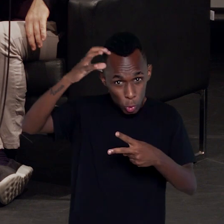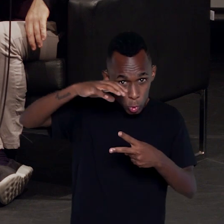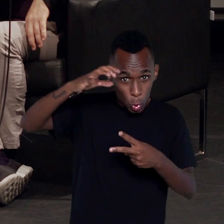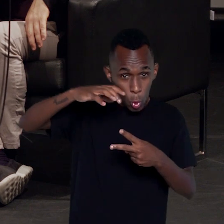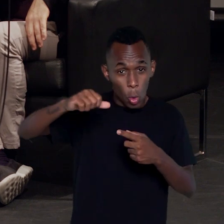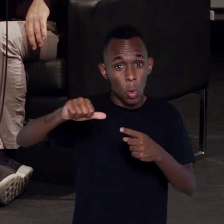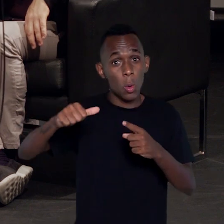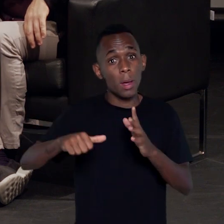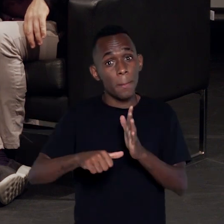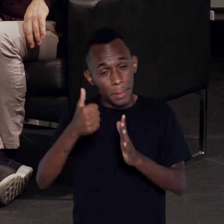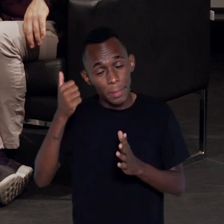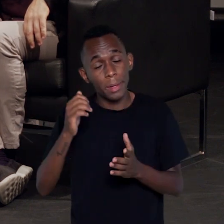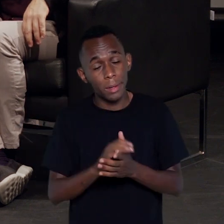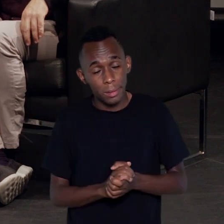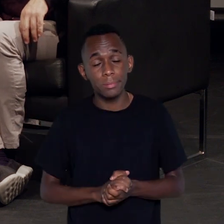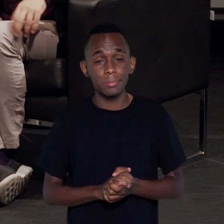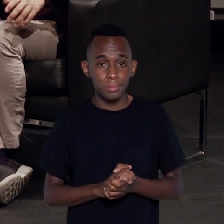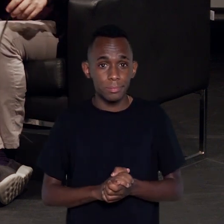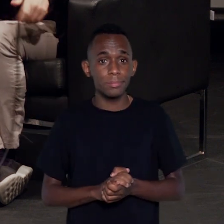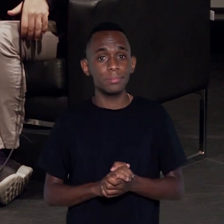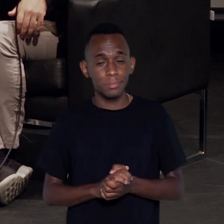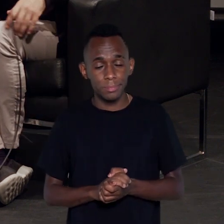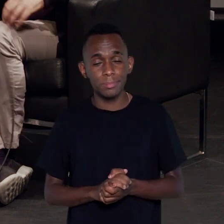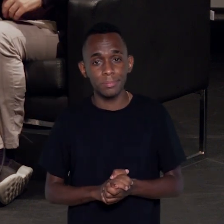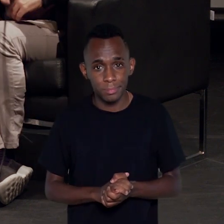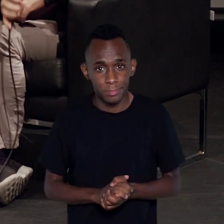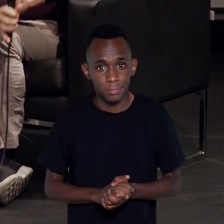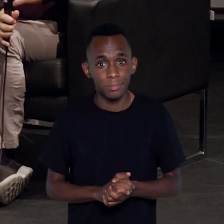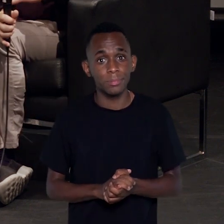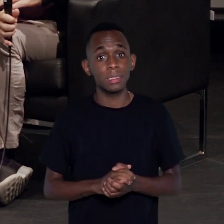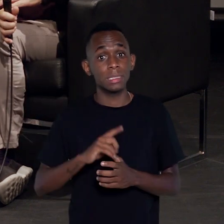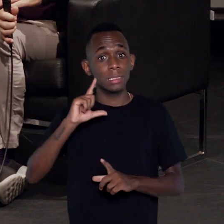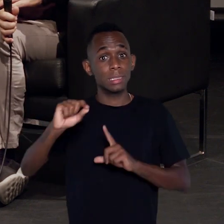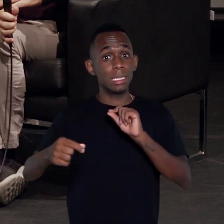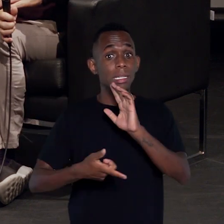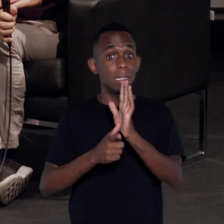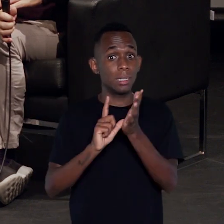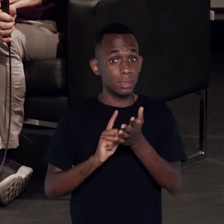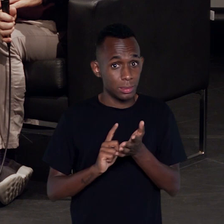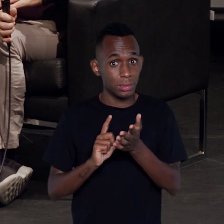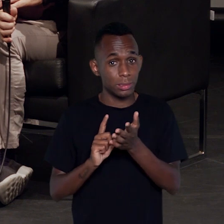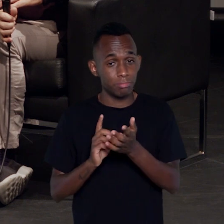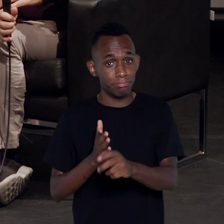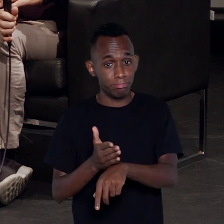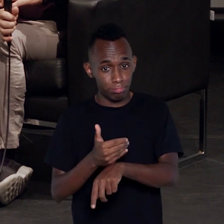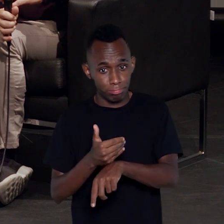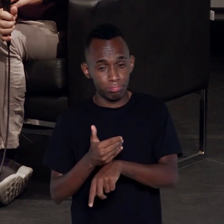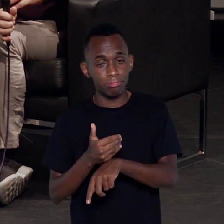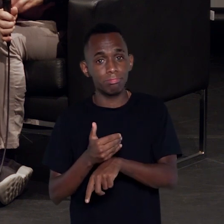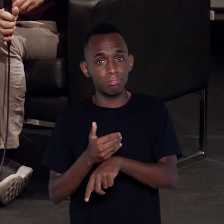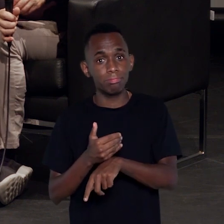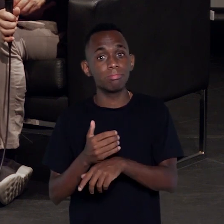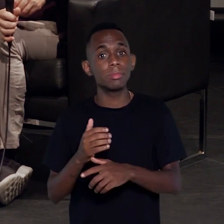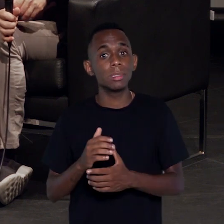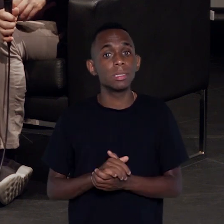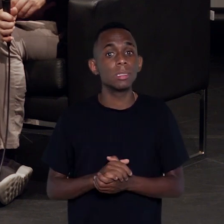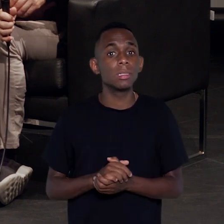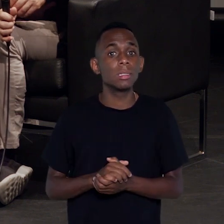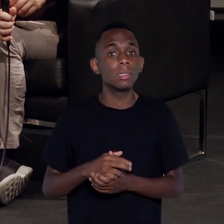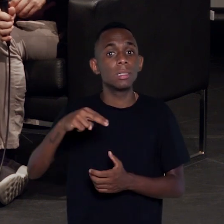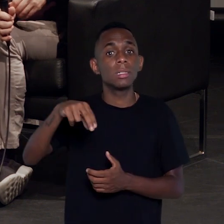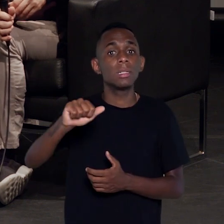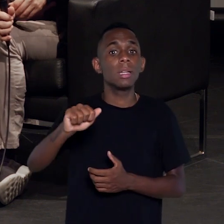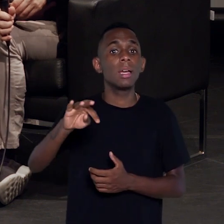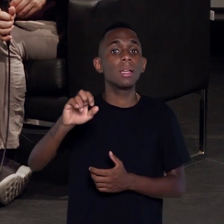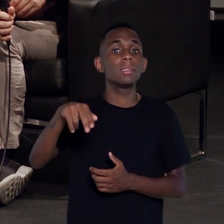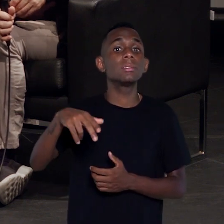poder chegar na TV Cultura. Vamos almoçar, teve que sair mais cedo, viu? Cadê a Natália? Cadê a Natália?